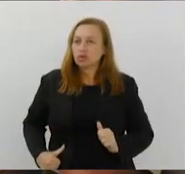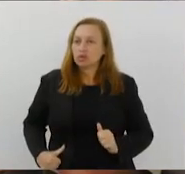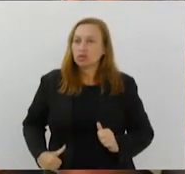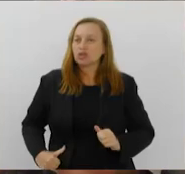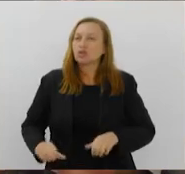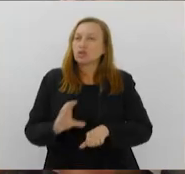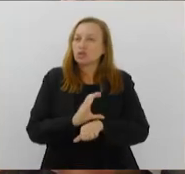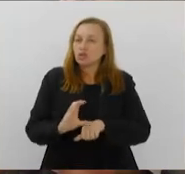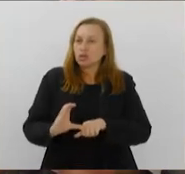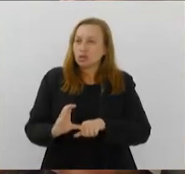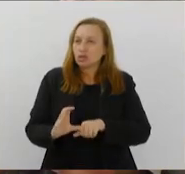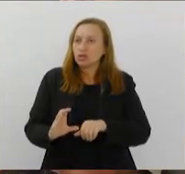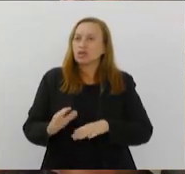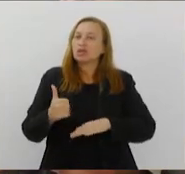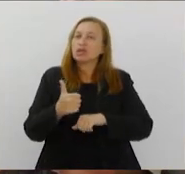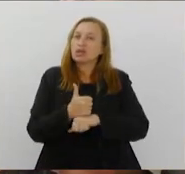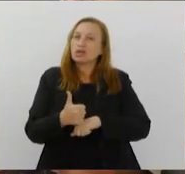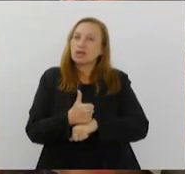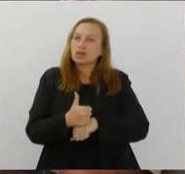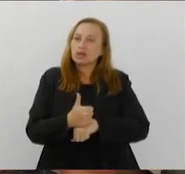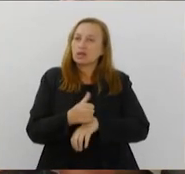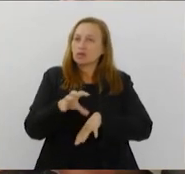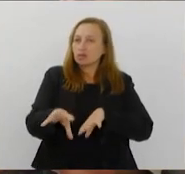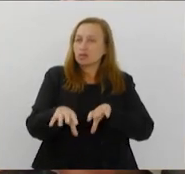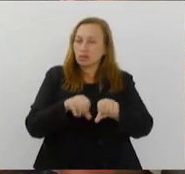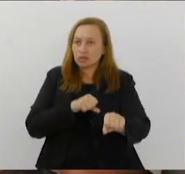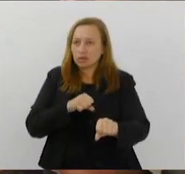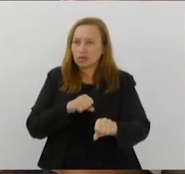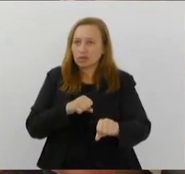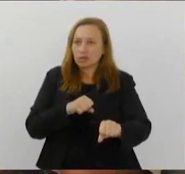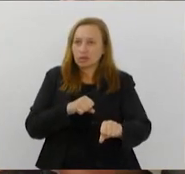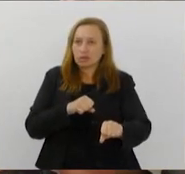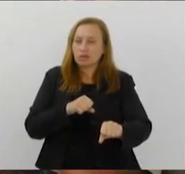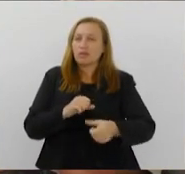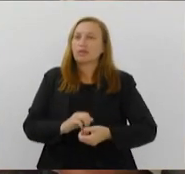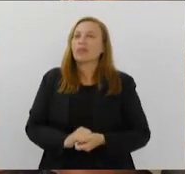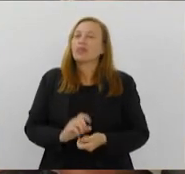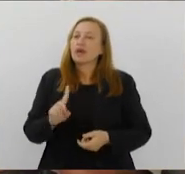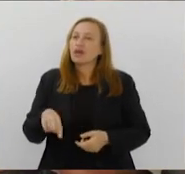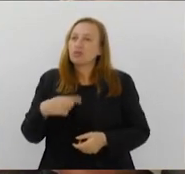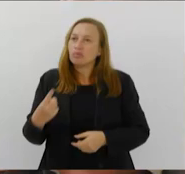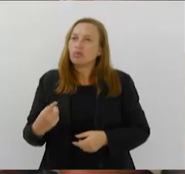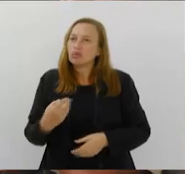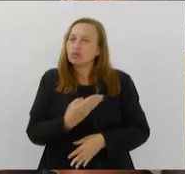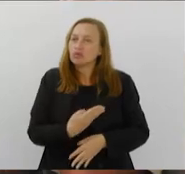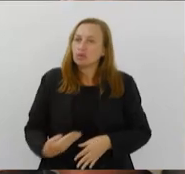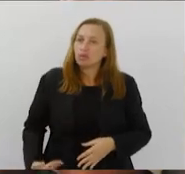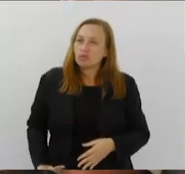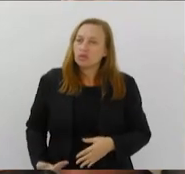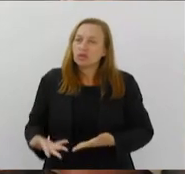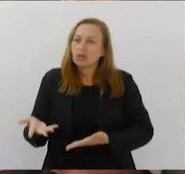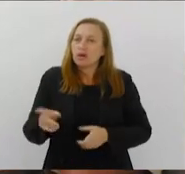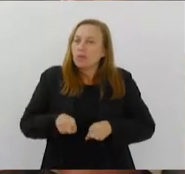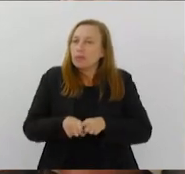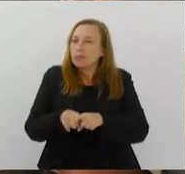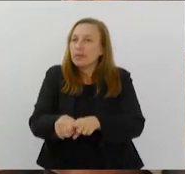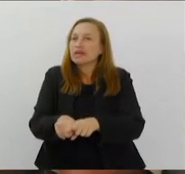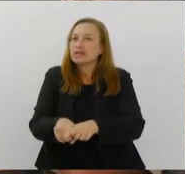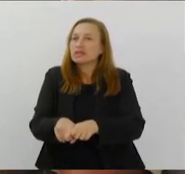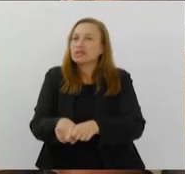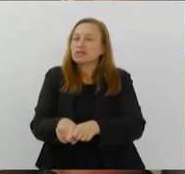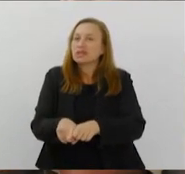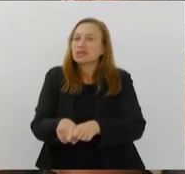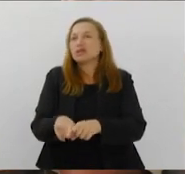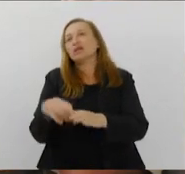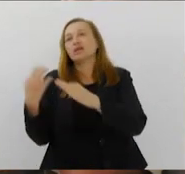eram profissionalizadas e, após isso, esse governo fazia parcerias com